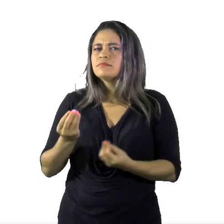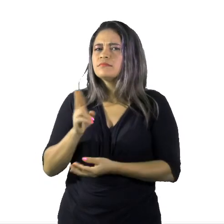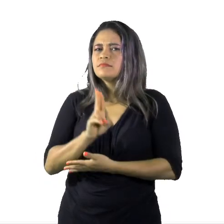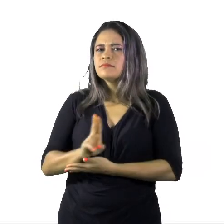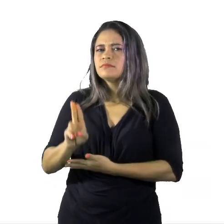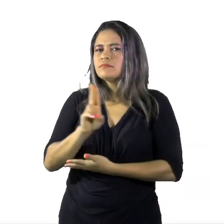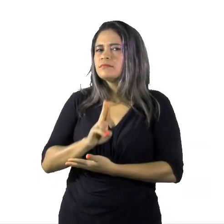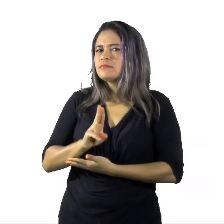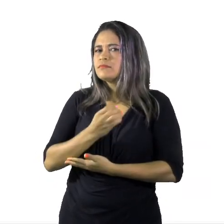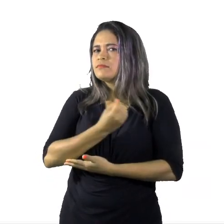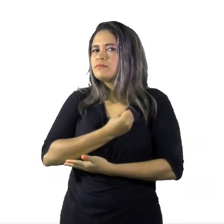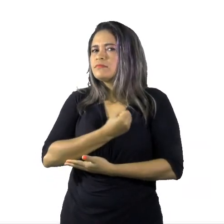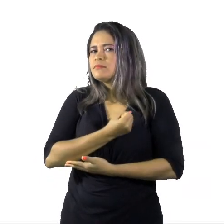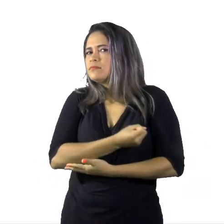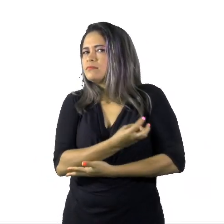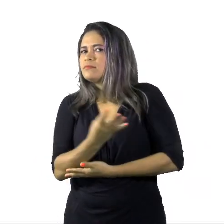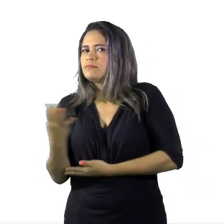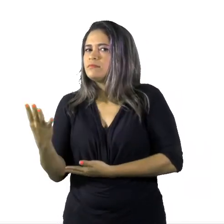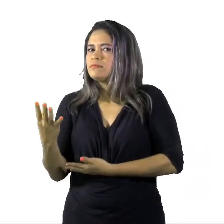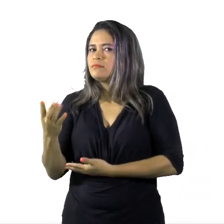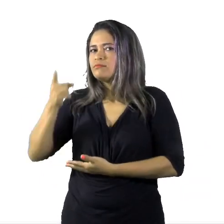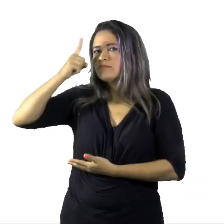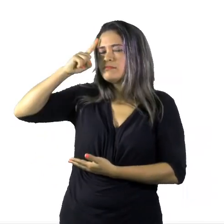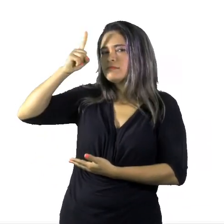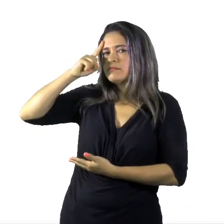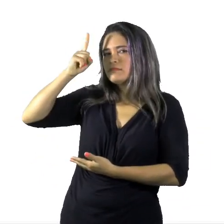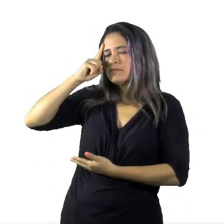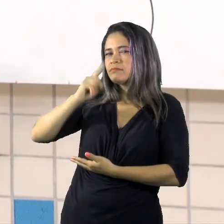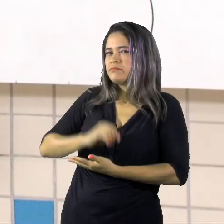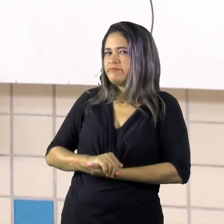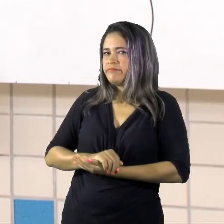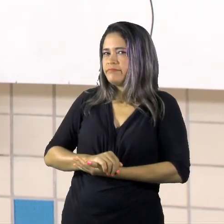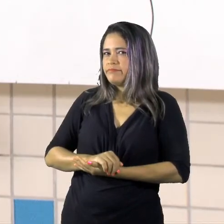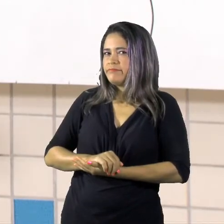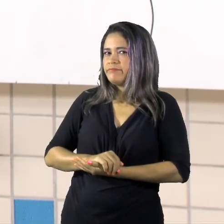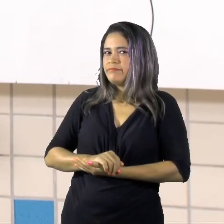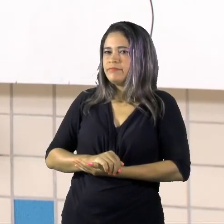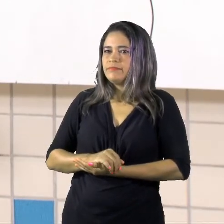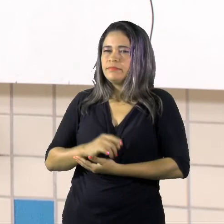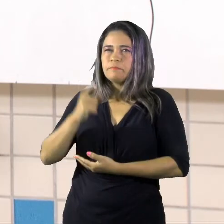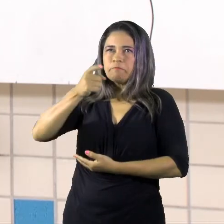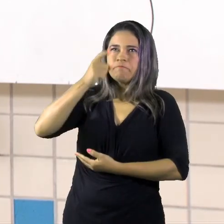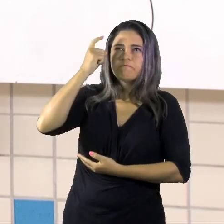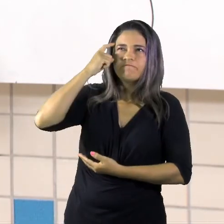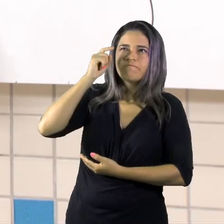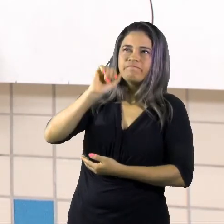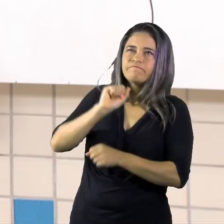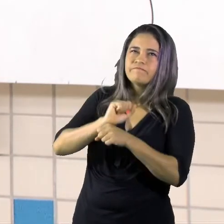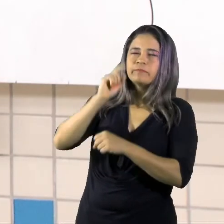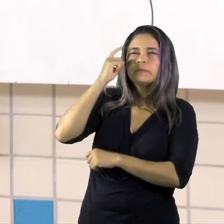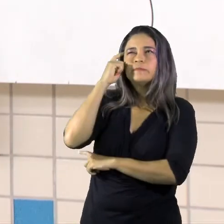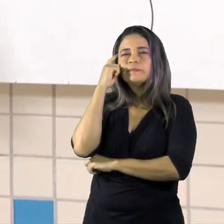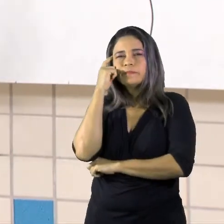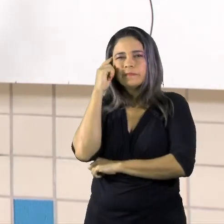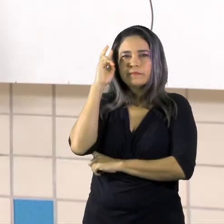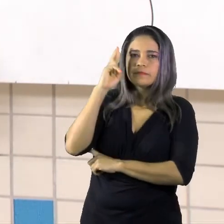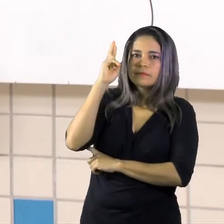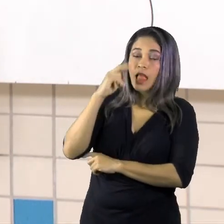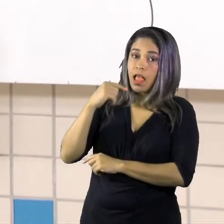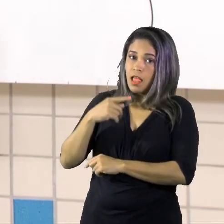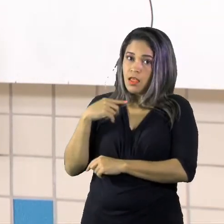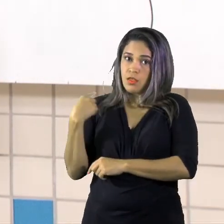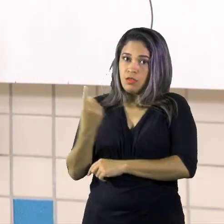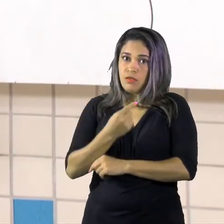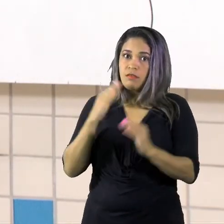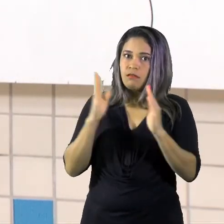nas situações do cotidiano? Nas mais diversas situações. Parem para pensar aí um pouco. A nossa casa tem